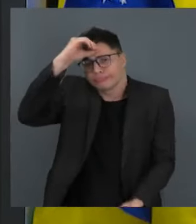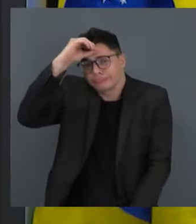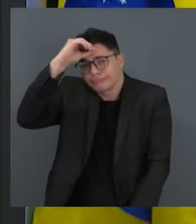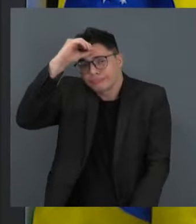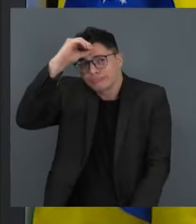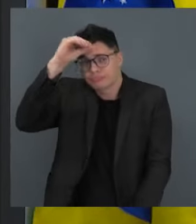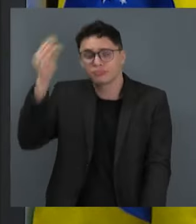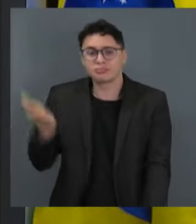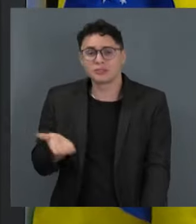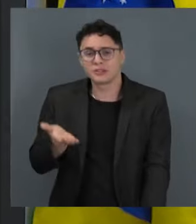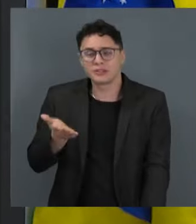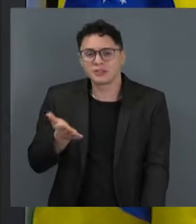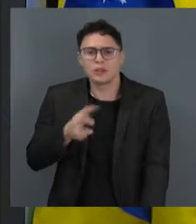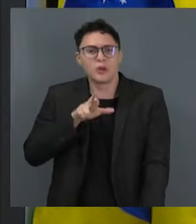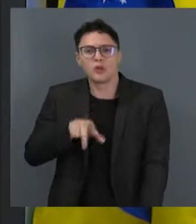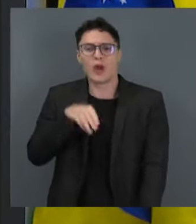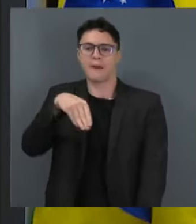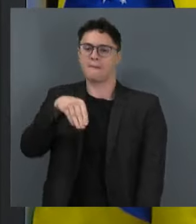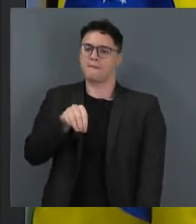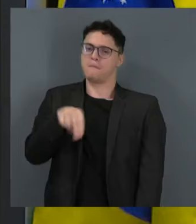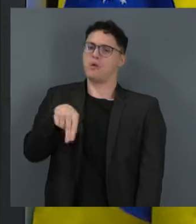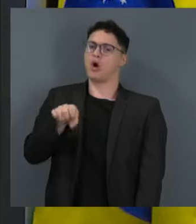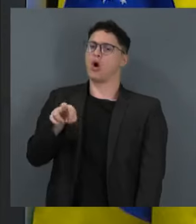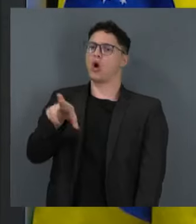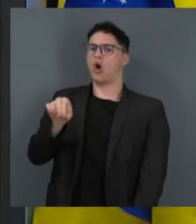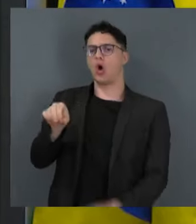ela não é monstro senhor